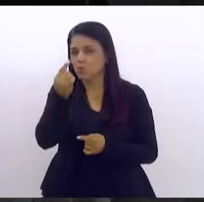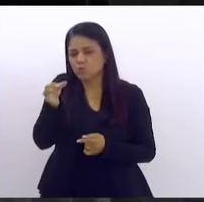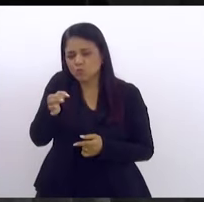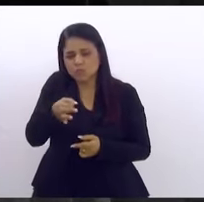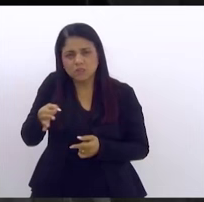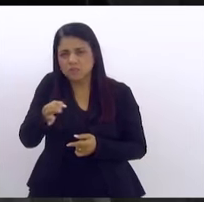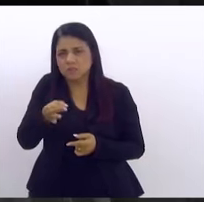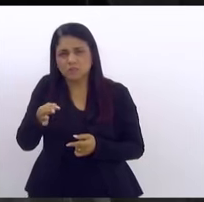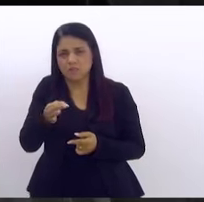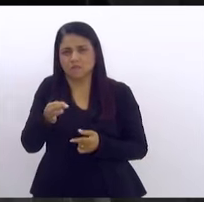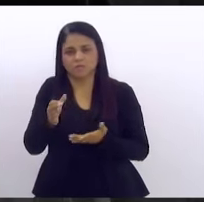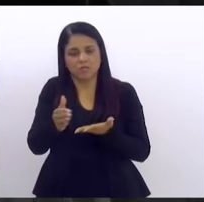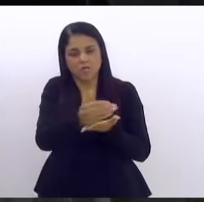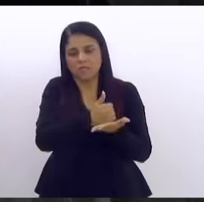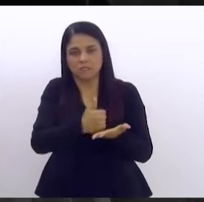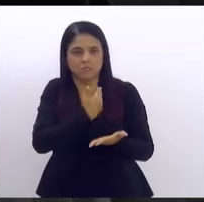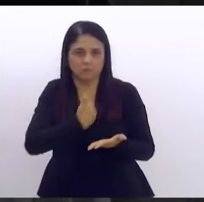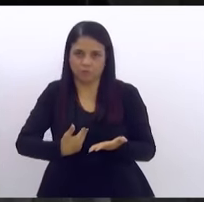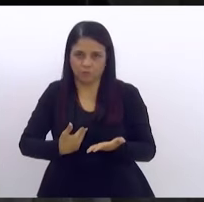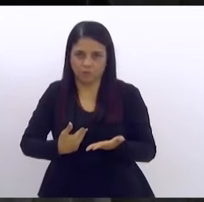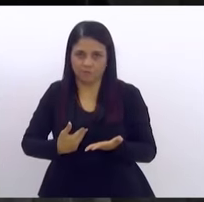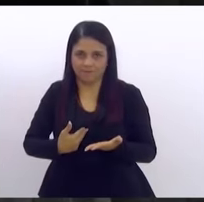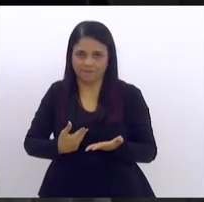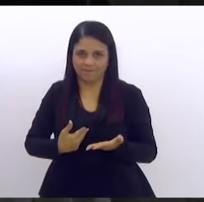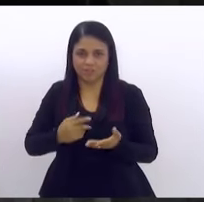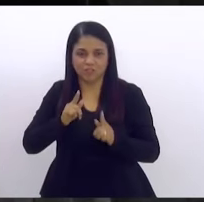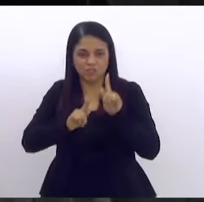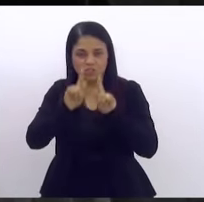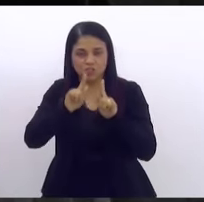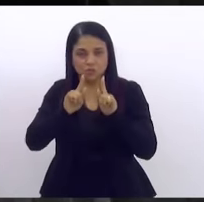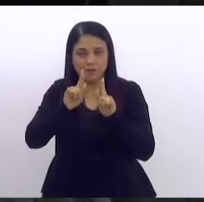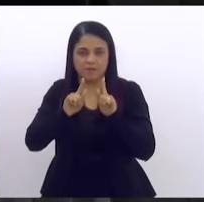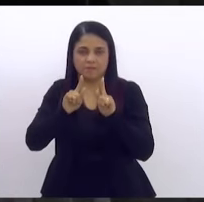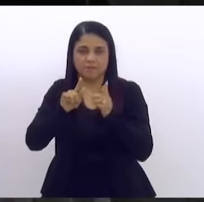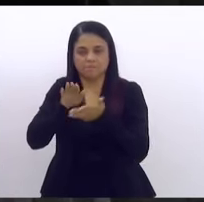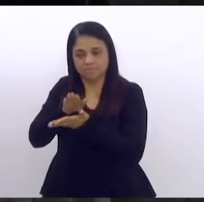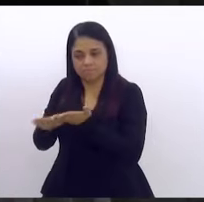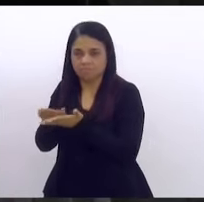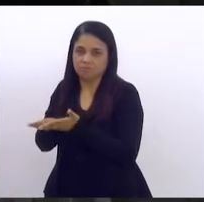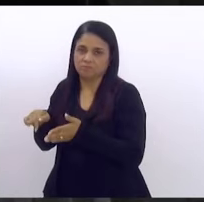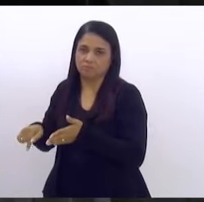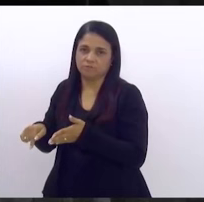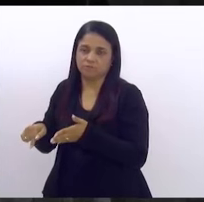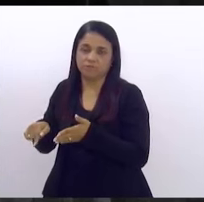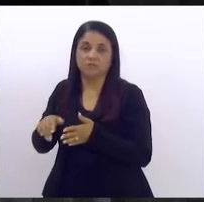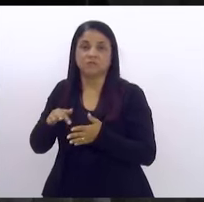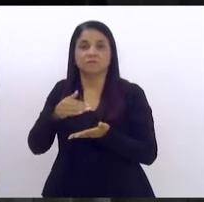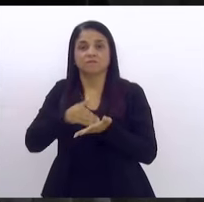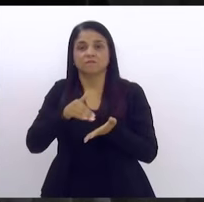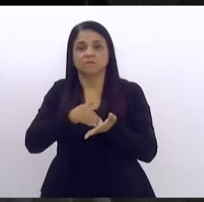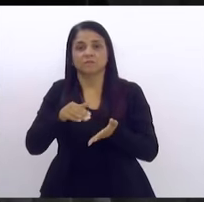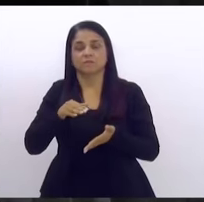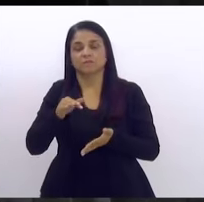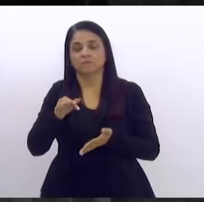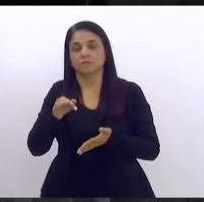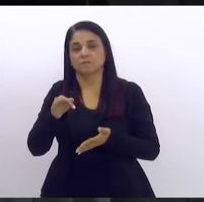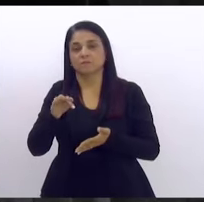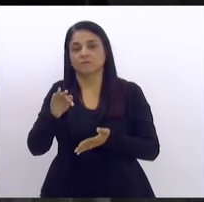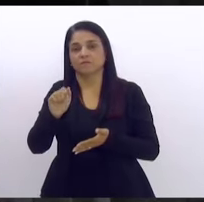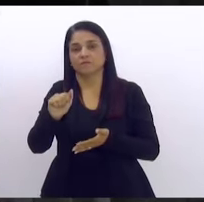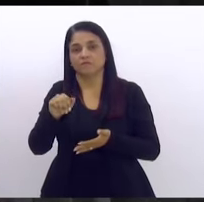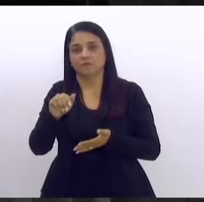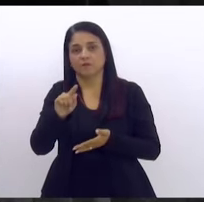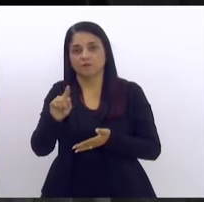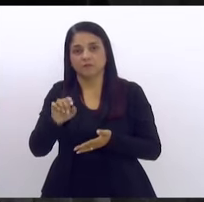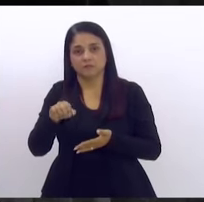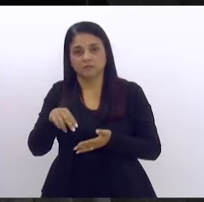receita pública estimada fora da realidade que a Secretaria de Fazenda fez. Nós tivemos que atender a todas